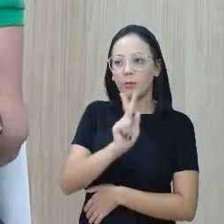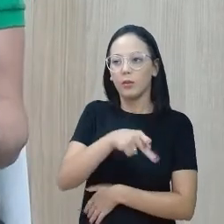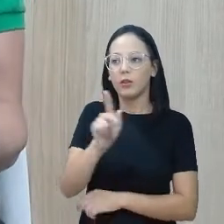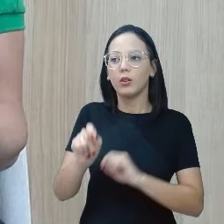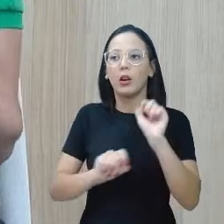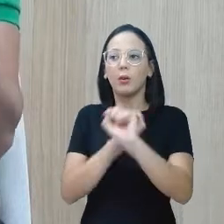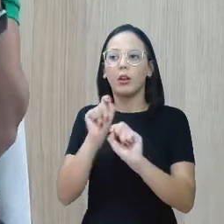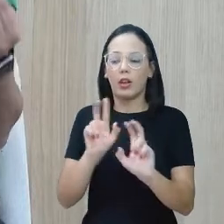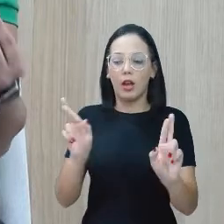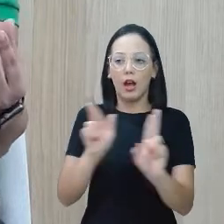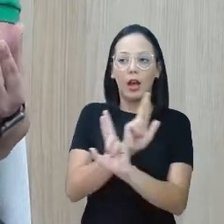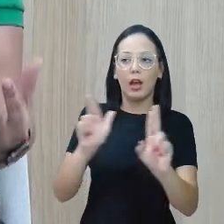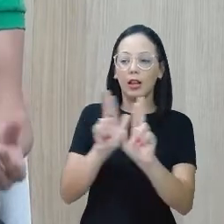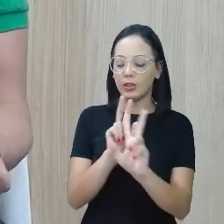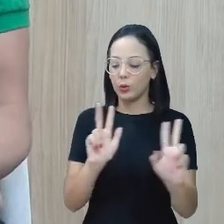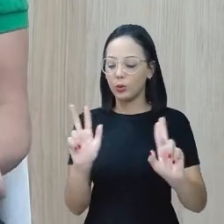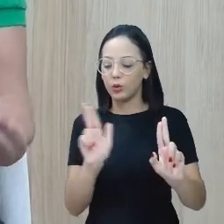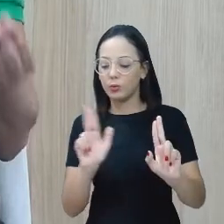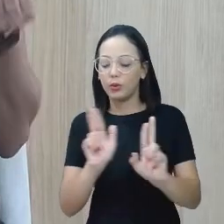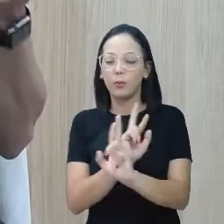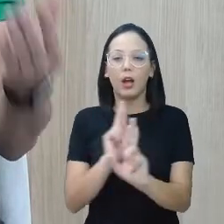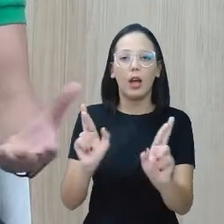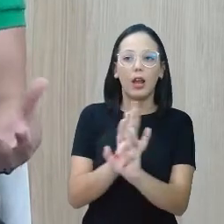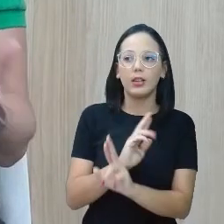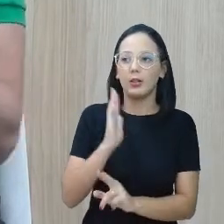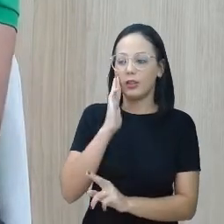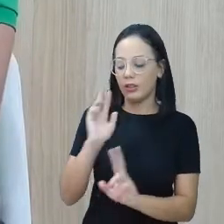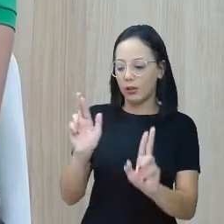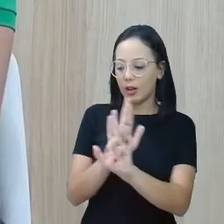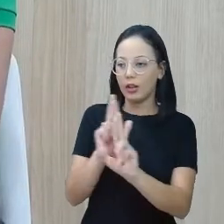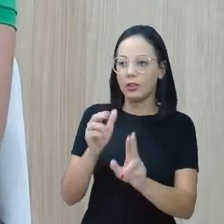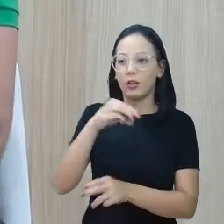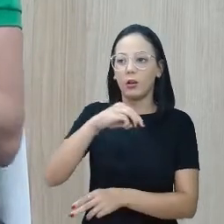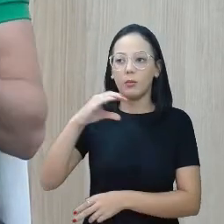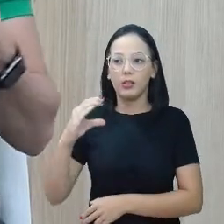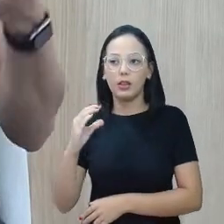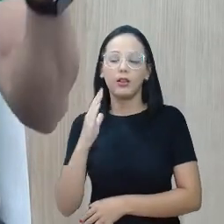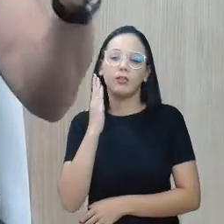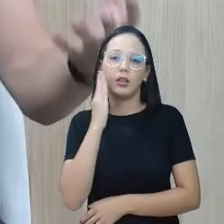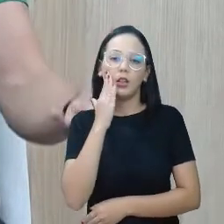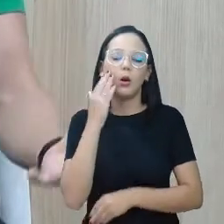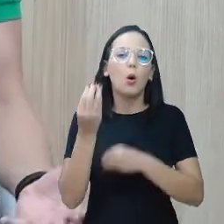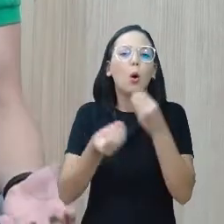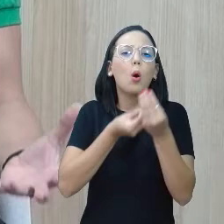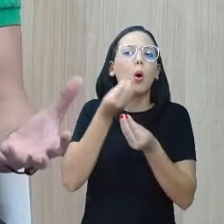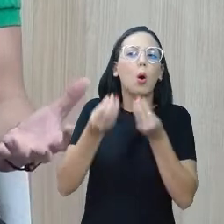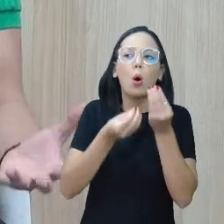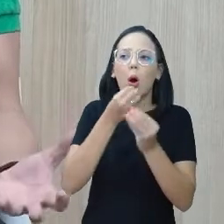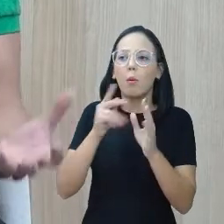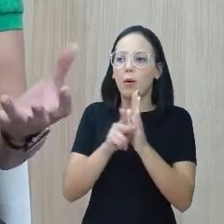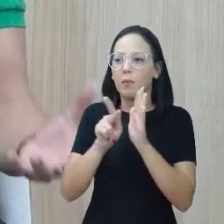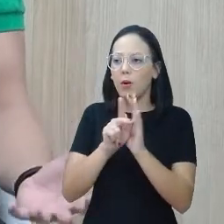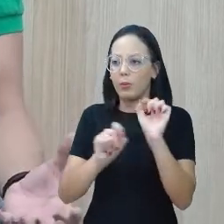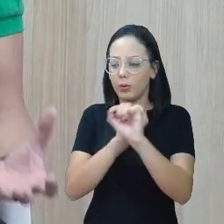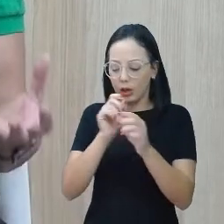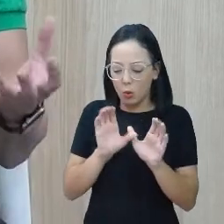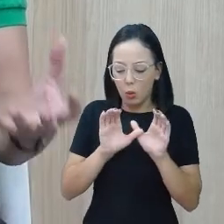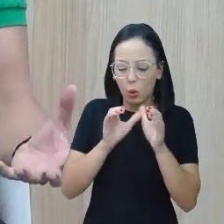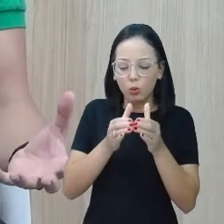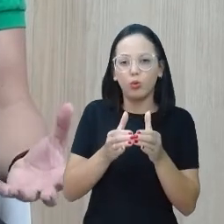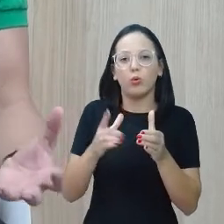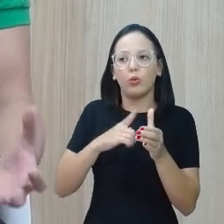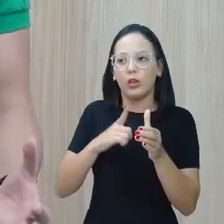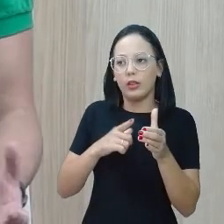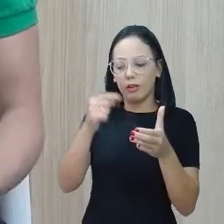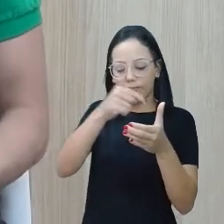essa relação do nome, tá bom? Em relação aos múltiplos e aos divisores. Como os múltiplos eles são um conjunto